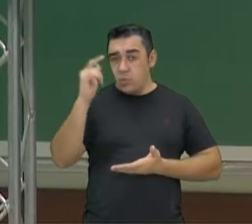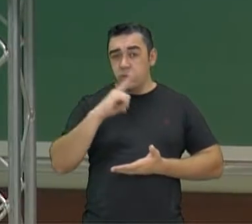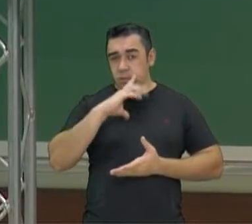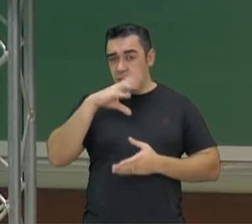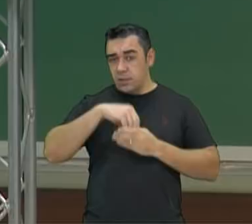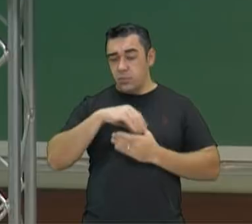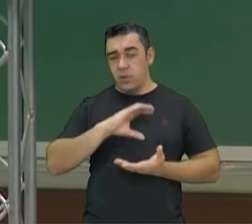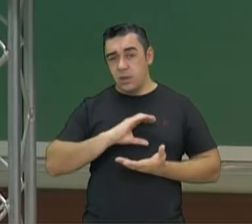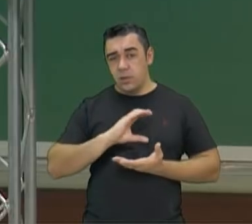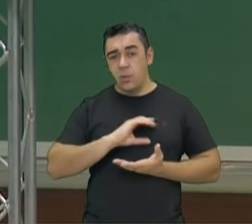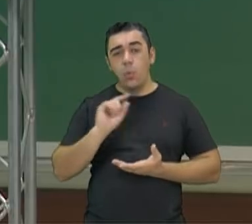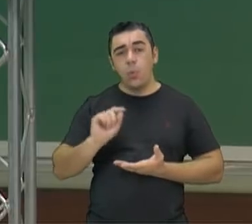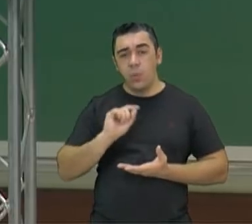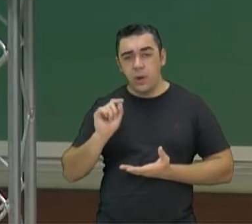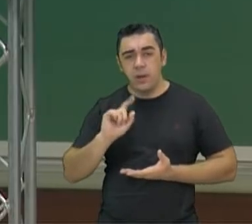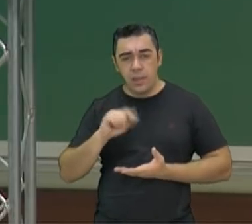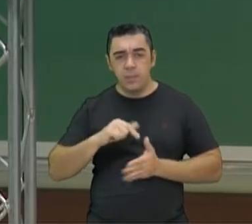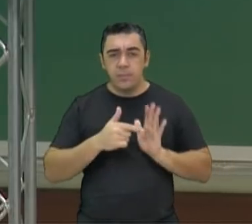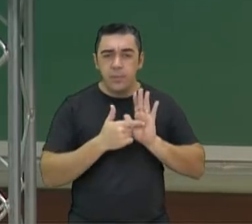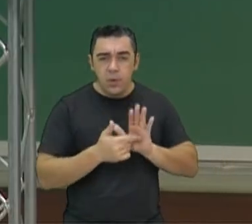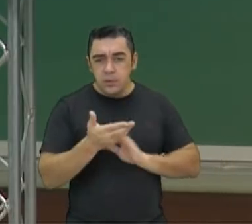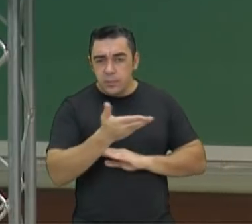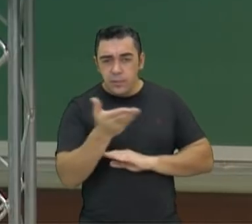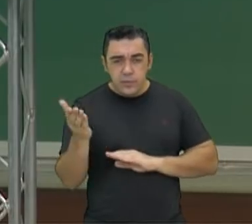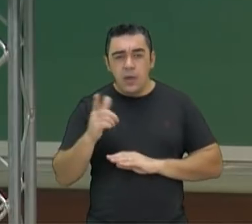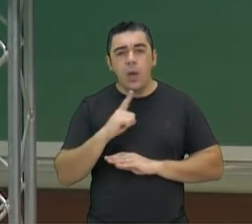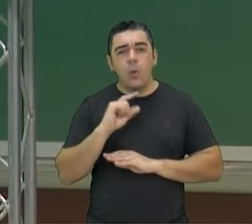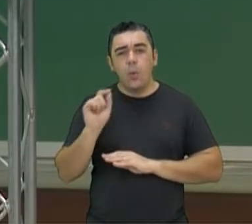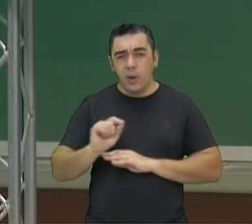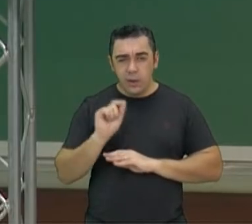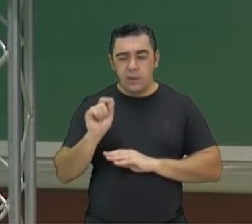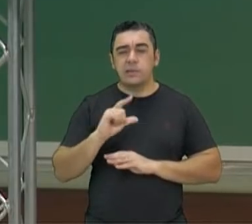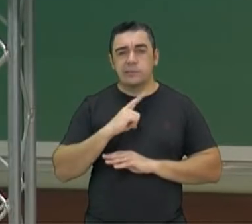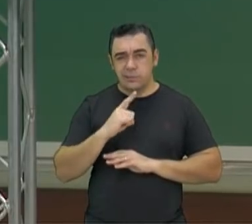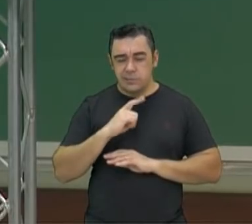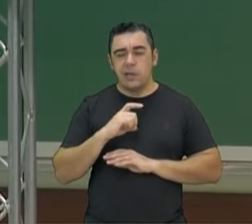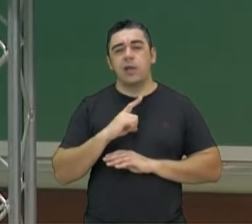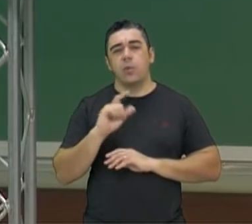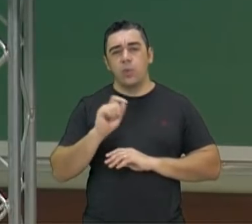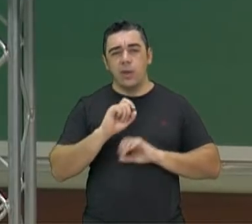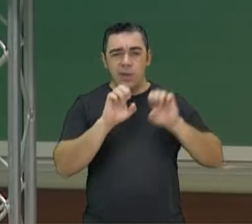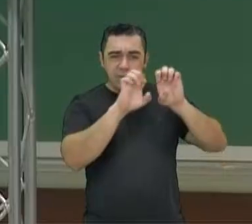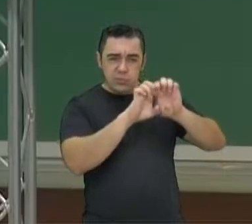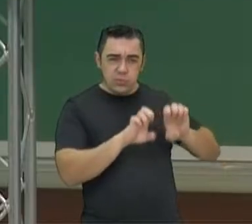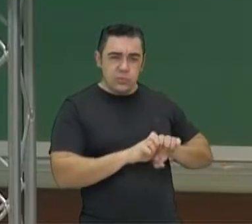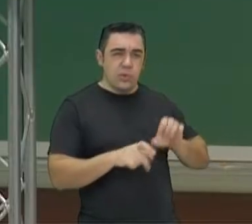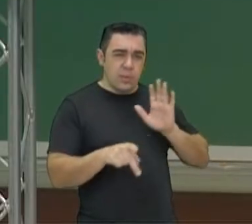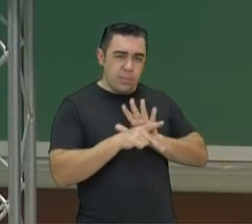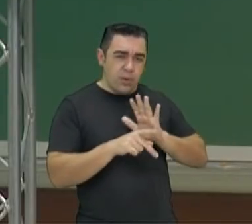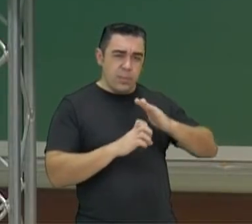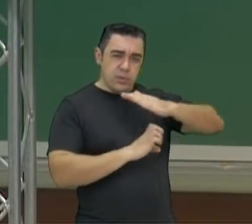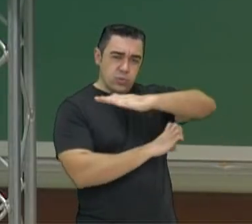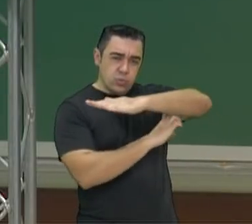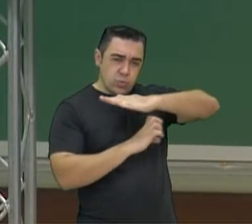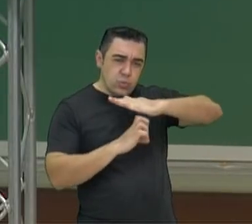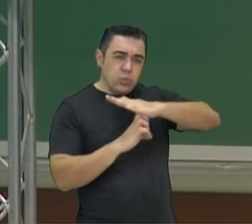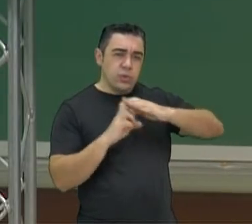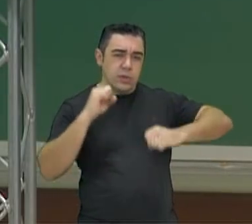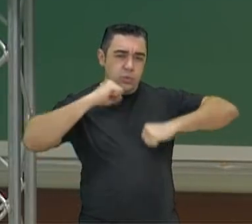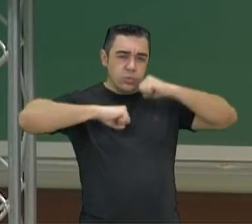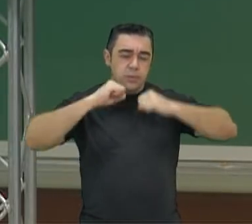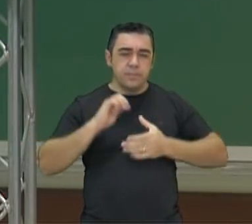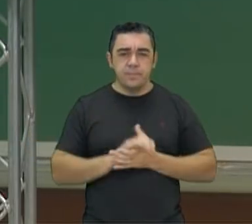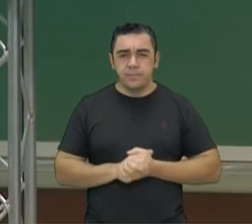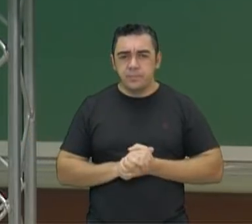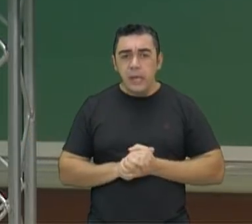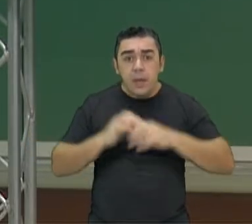do Canadá, o que traz, então, essa grande estrutura do meio industrial. E no México, professor?